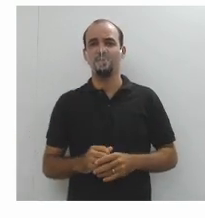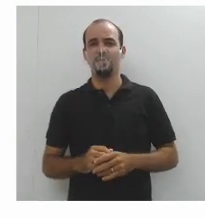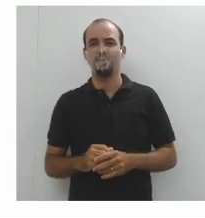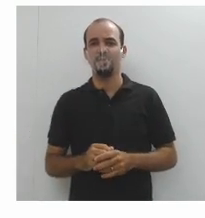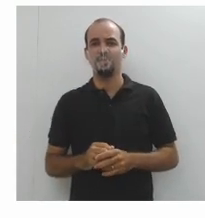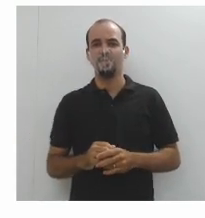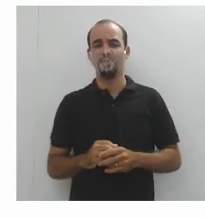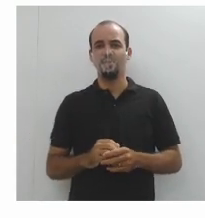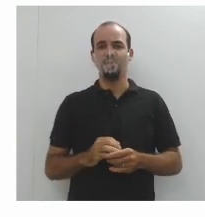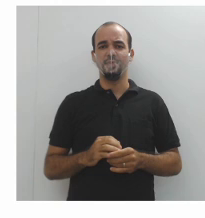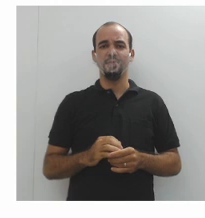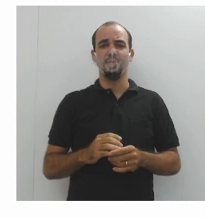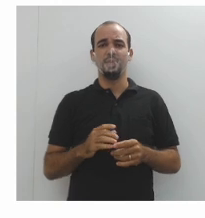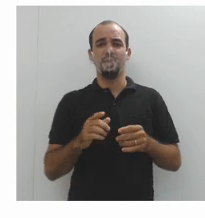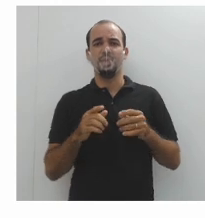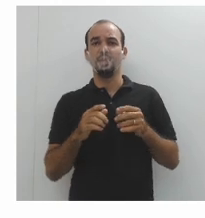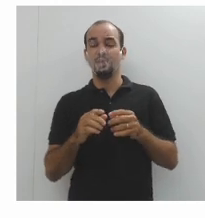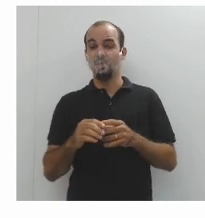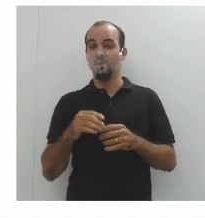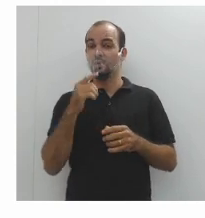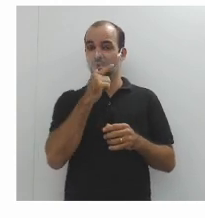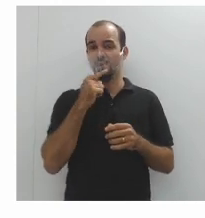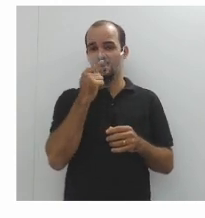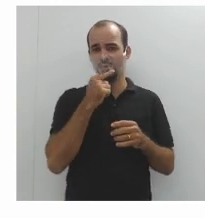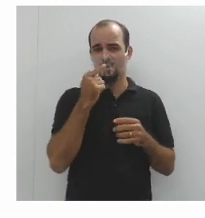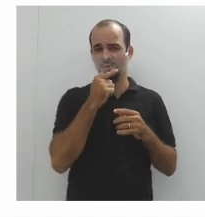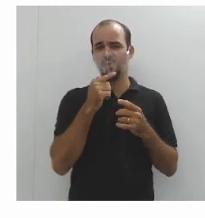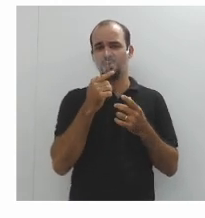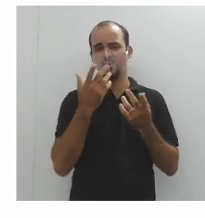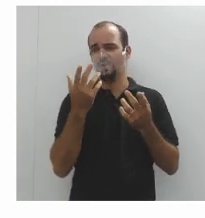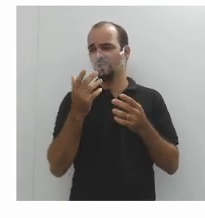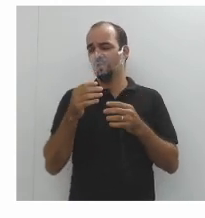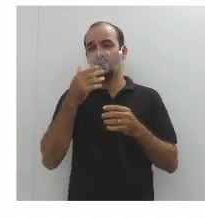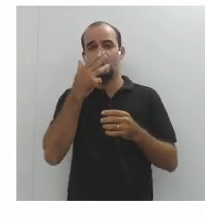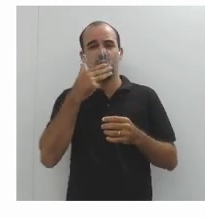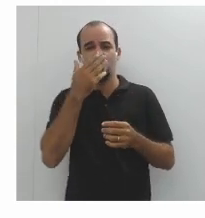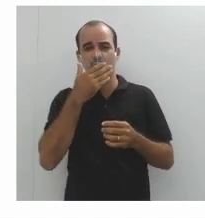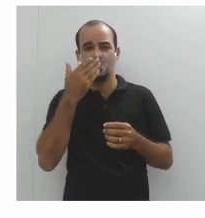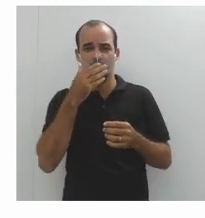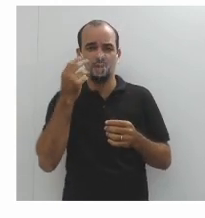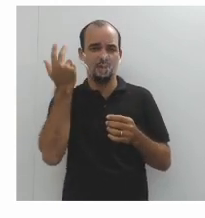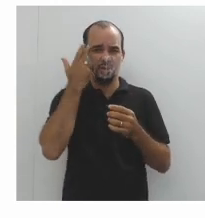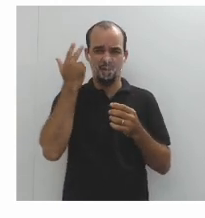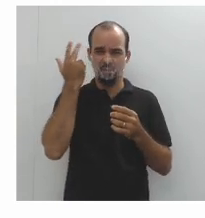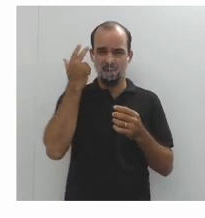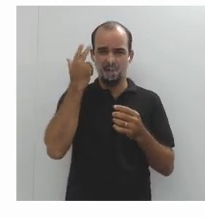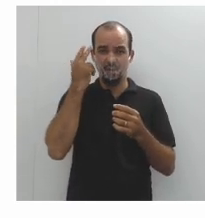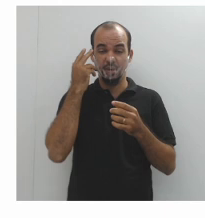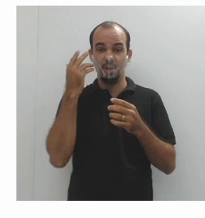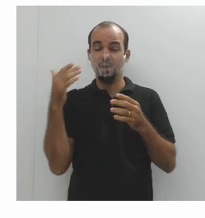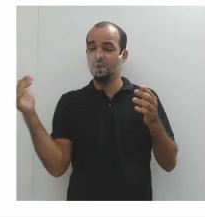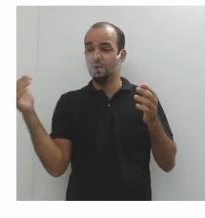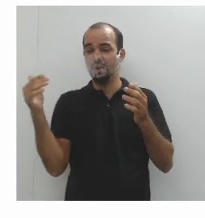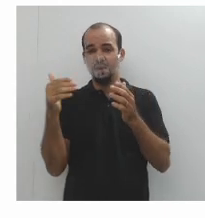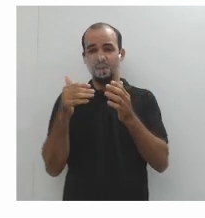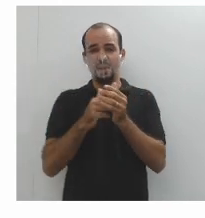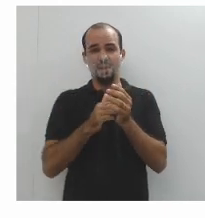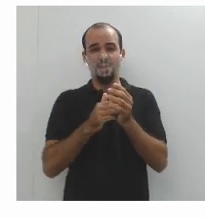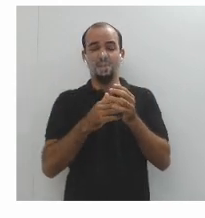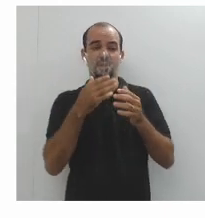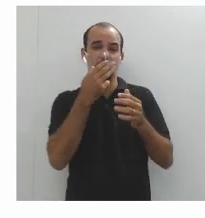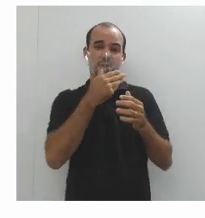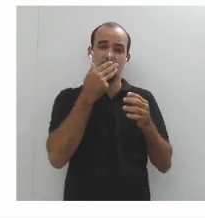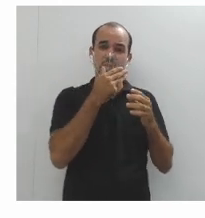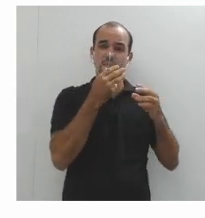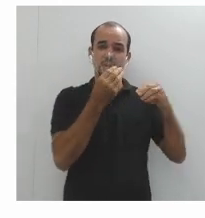Tá? Gente, ele vai tanto do açúcar comum até os compostos mais complexos, tá bom?